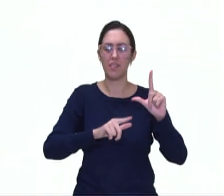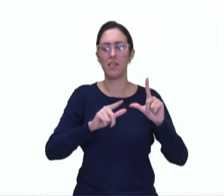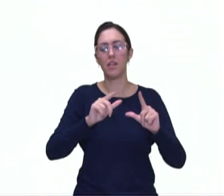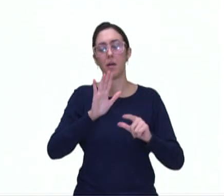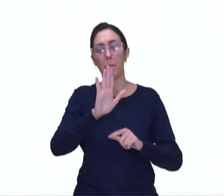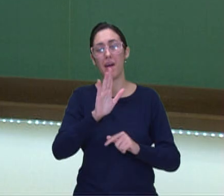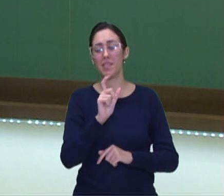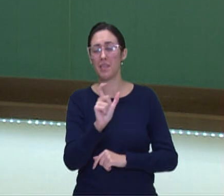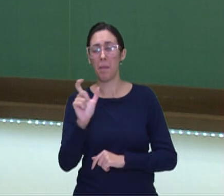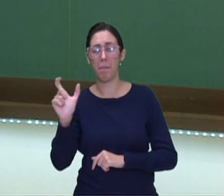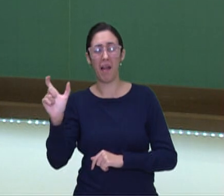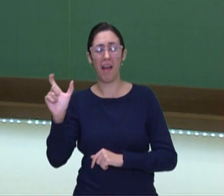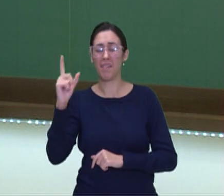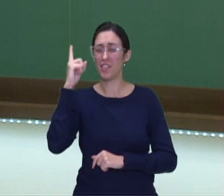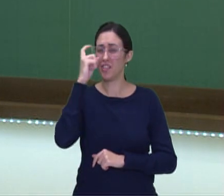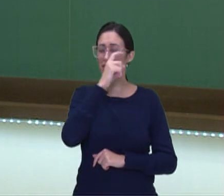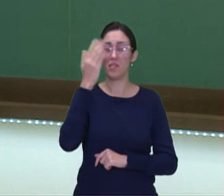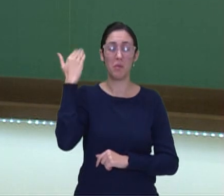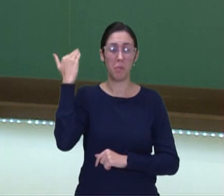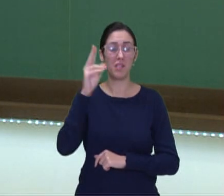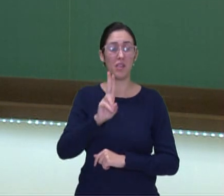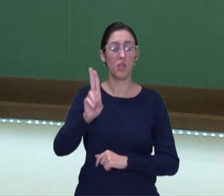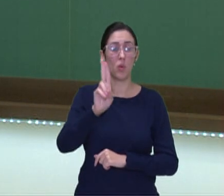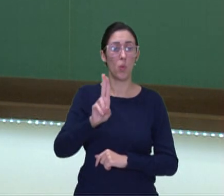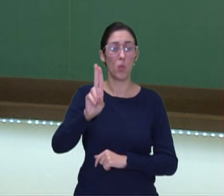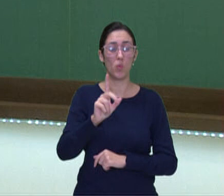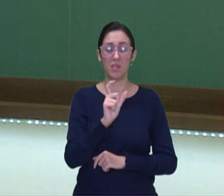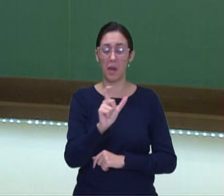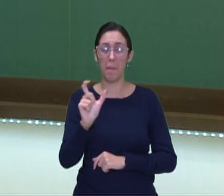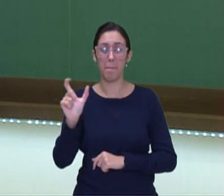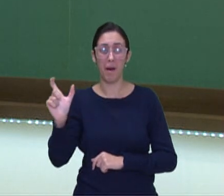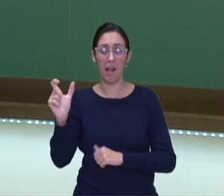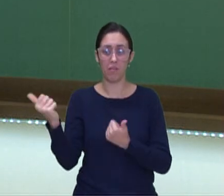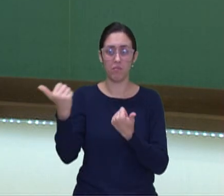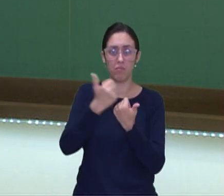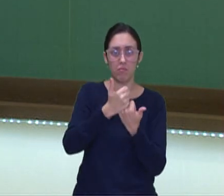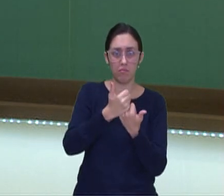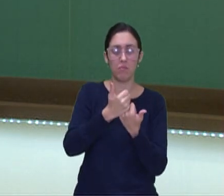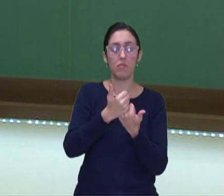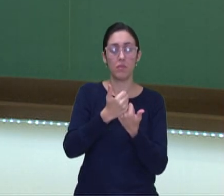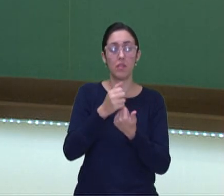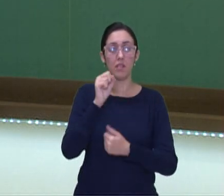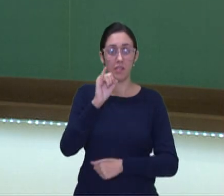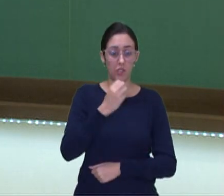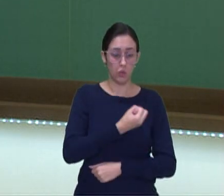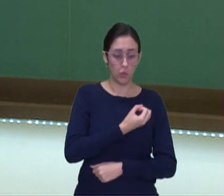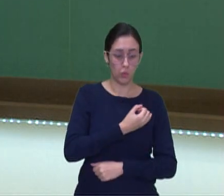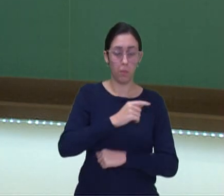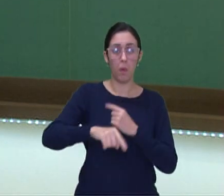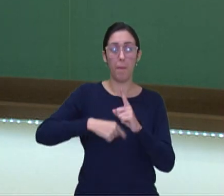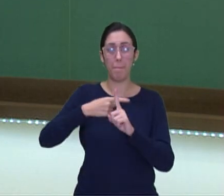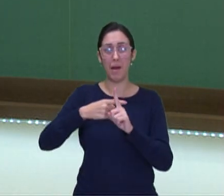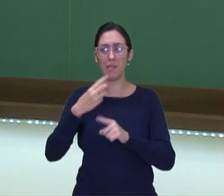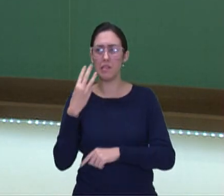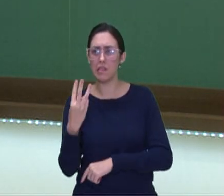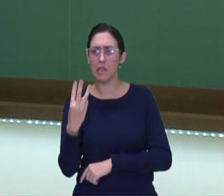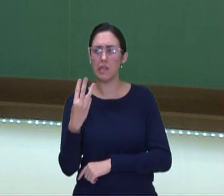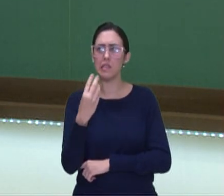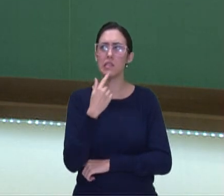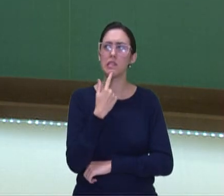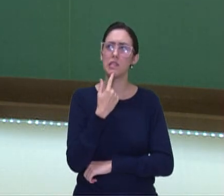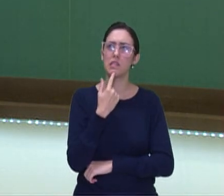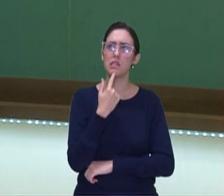Por quê? Porque eu usava palavras para representar as ideias. Então, quando eu dizia um número mais 3, eu tinha que pensar um